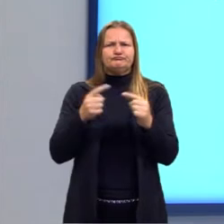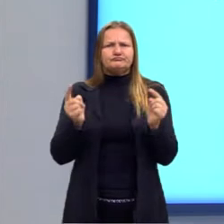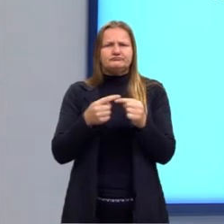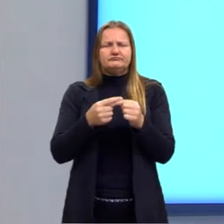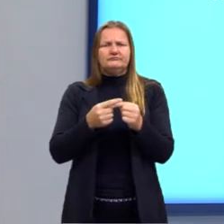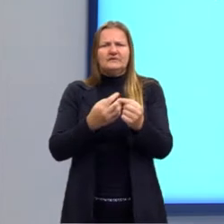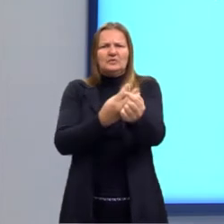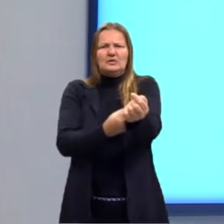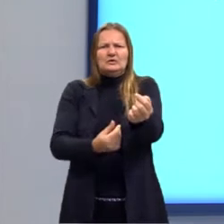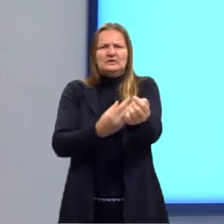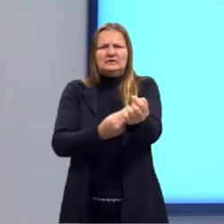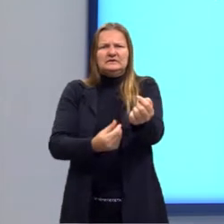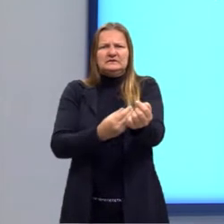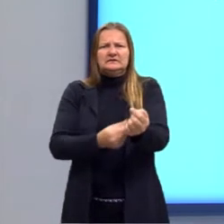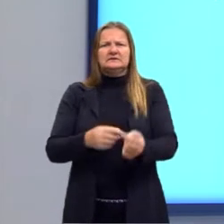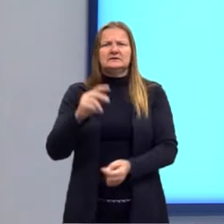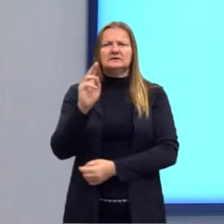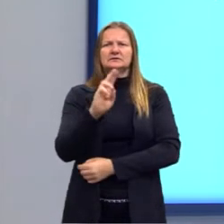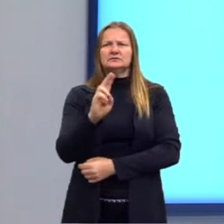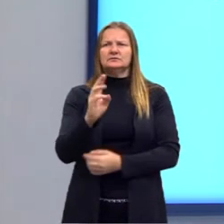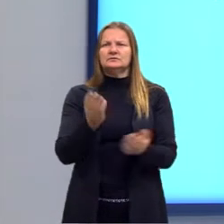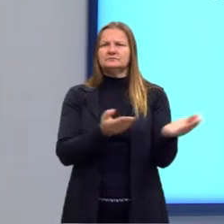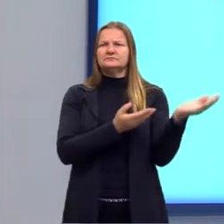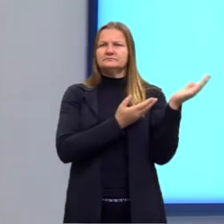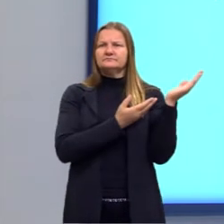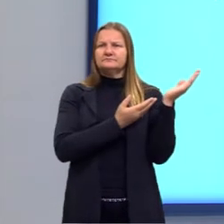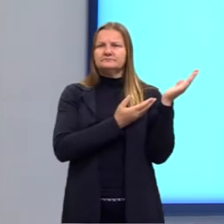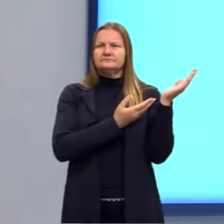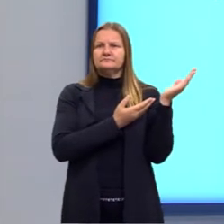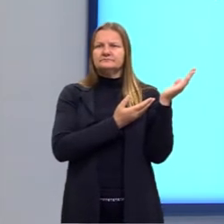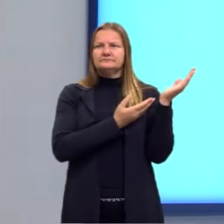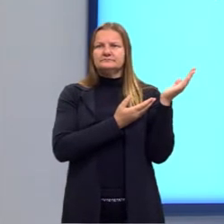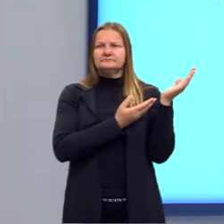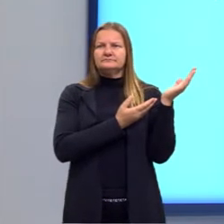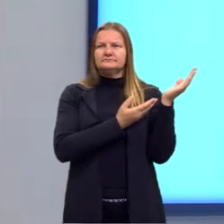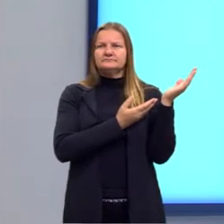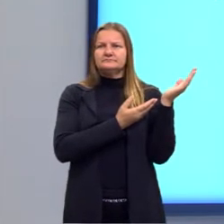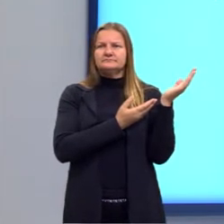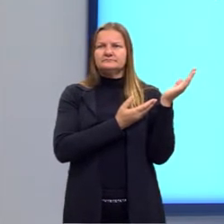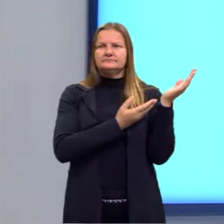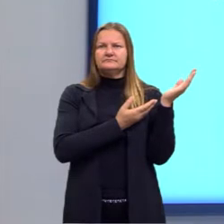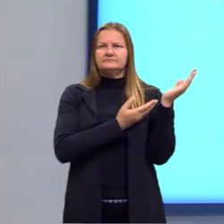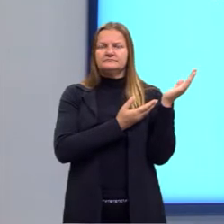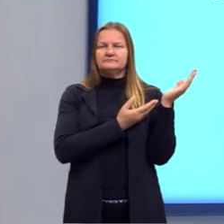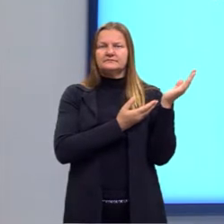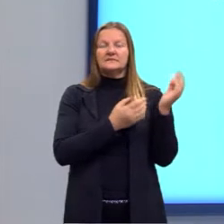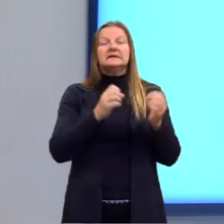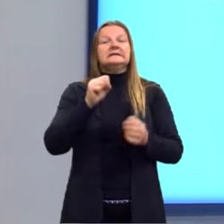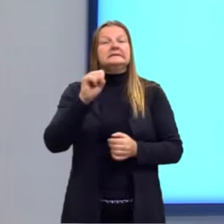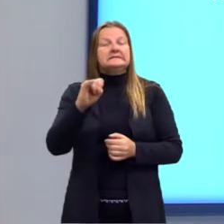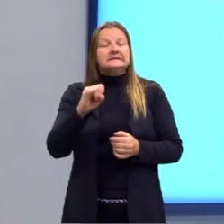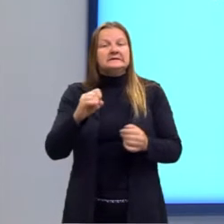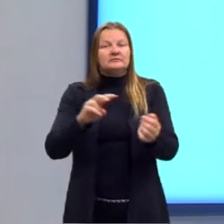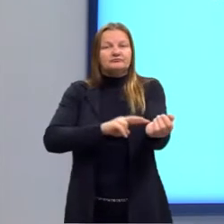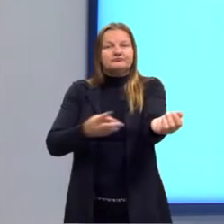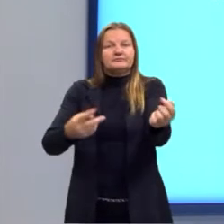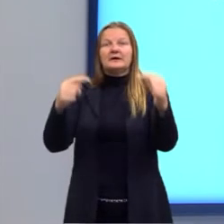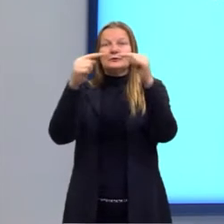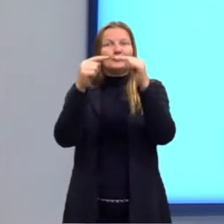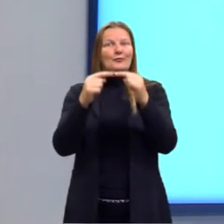Isso se chama hemólise tá a dissolução das hemácias então aí pode dar problemas né